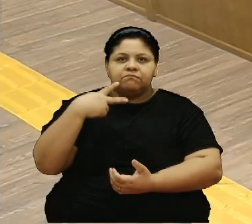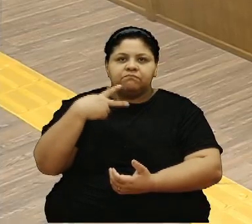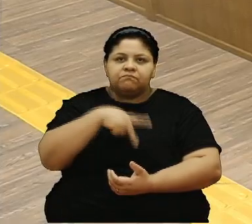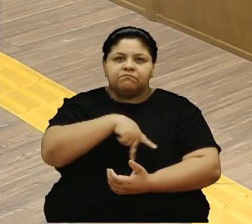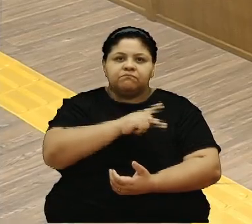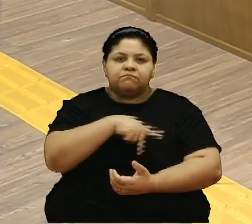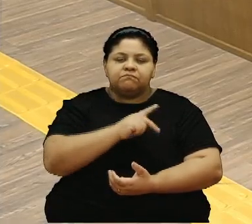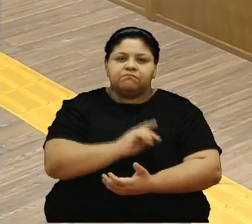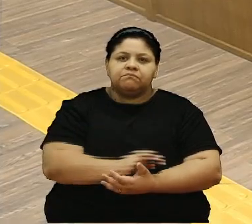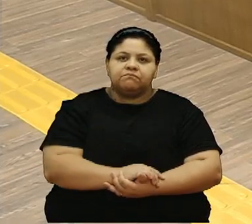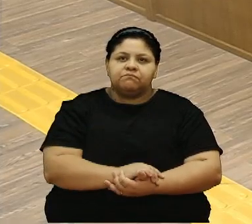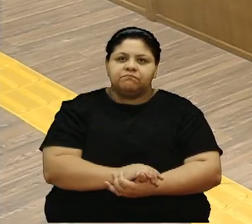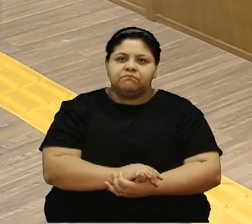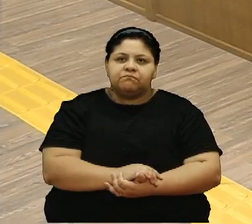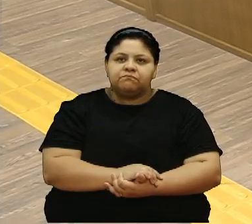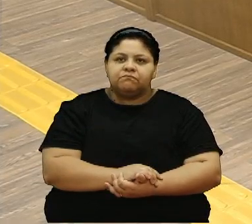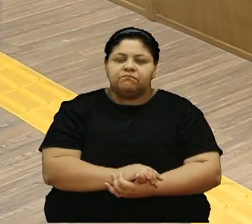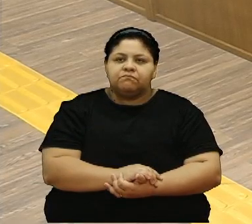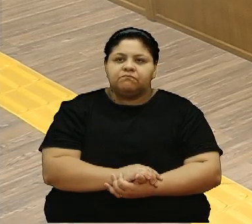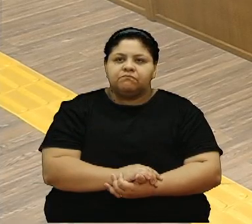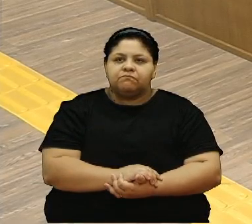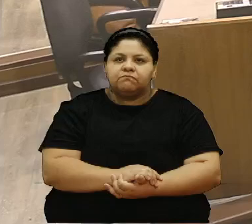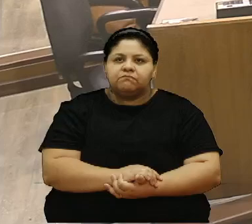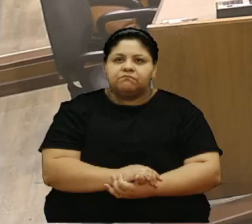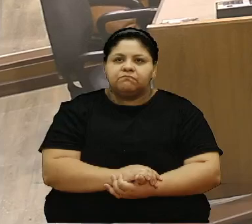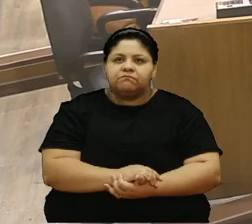Pedro Rodrigues, do São Ciro.